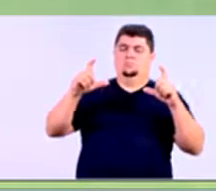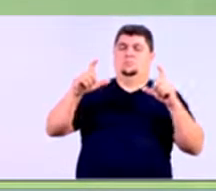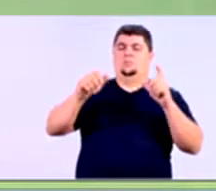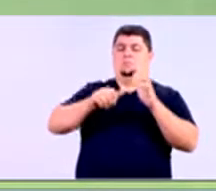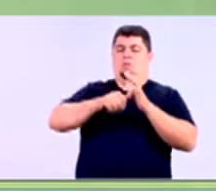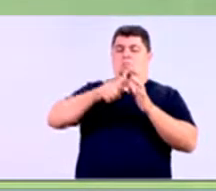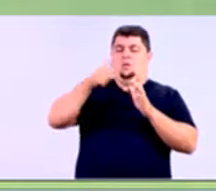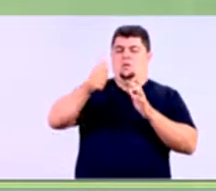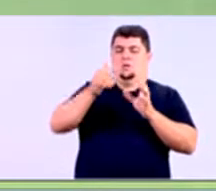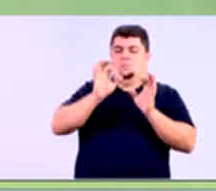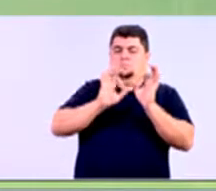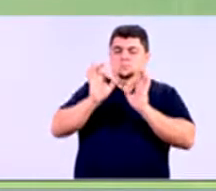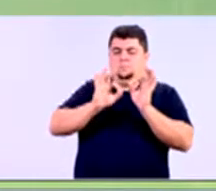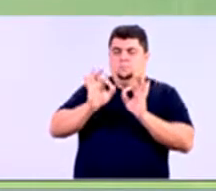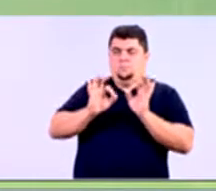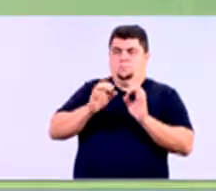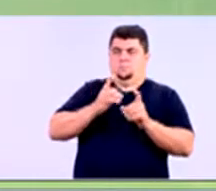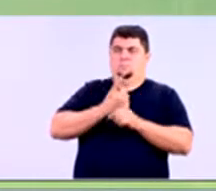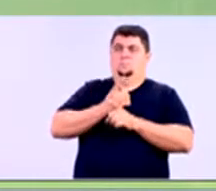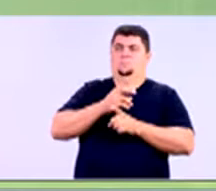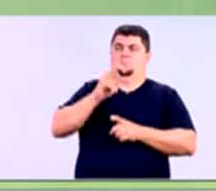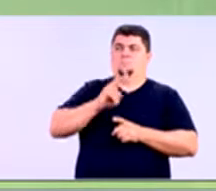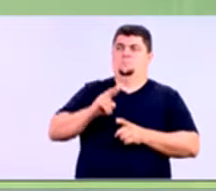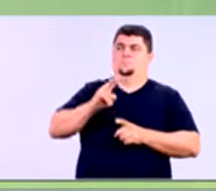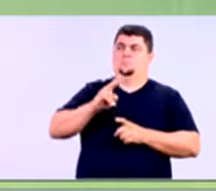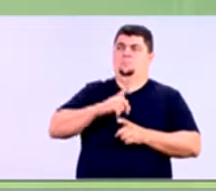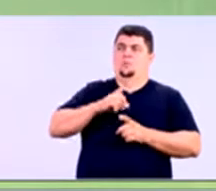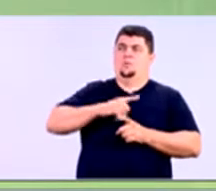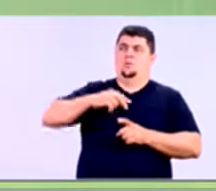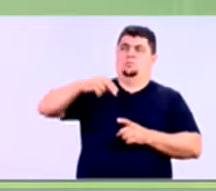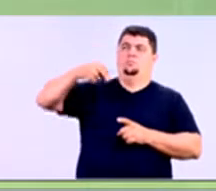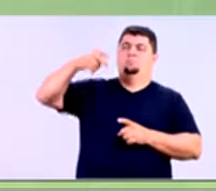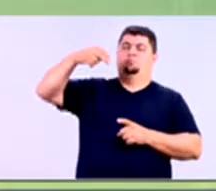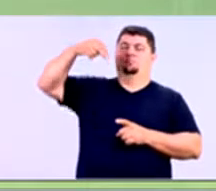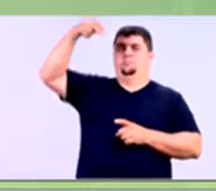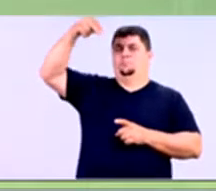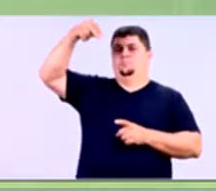parênteses, achei o valor. Depois a potência.